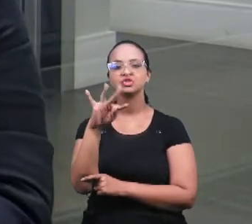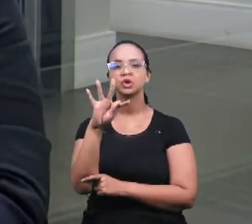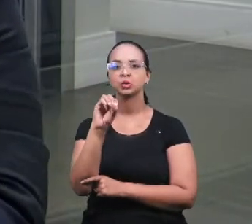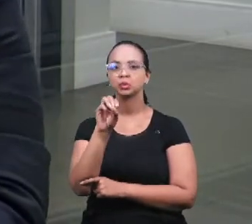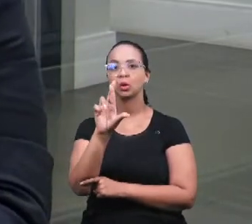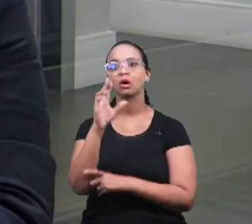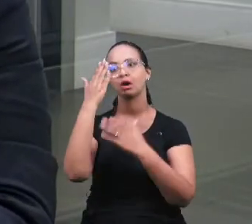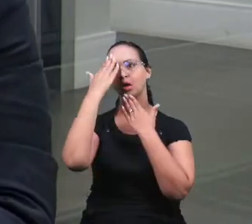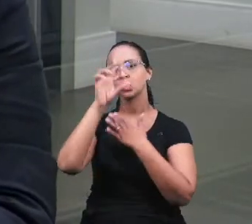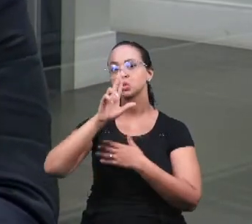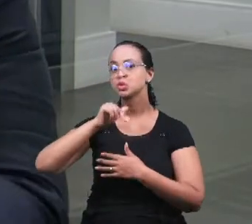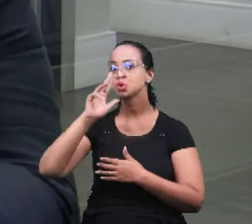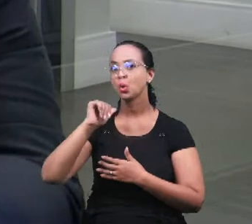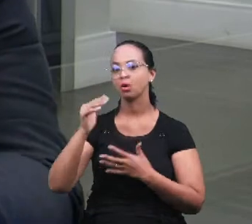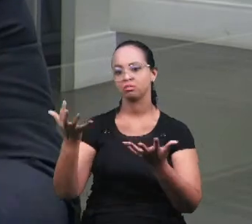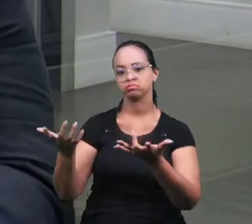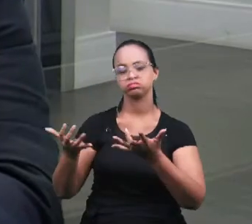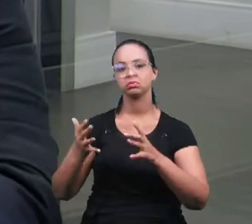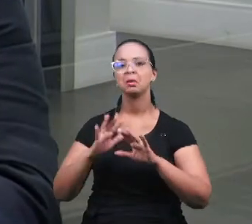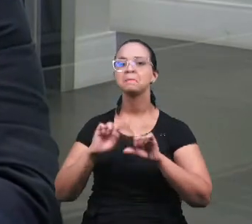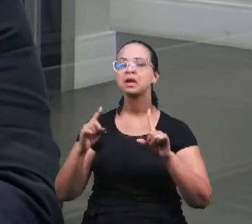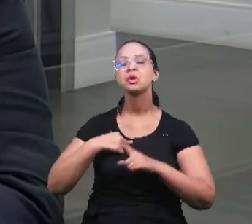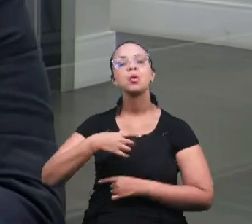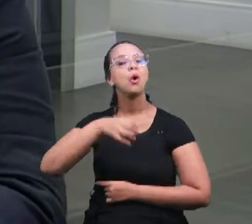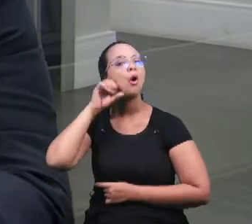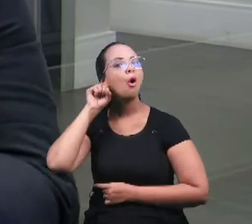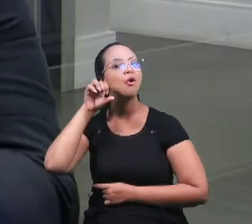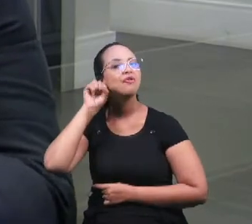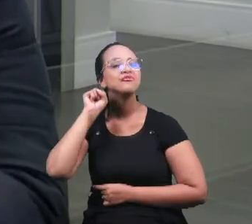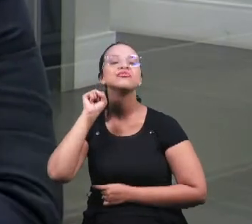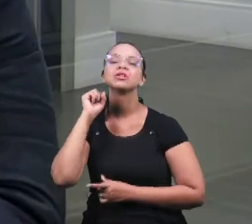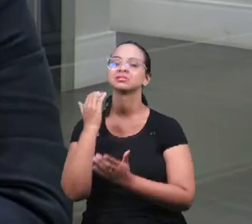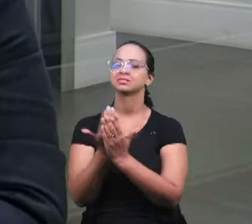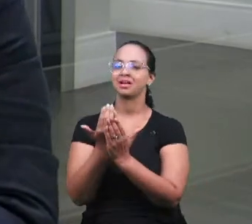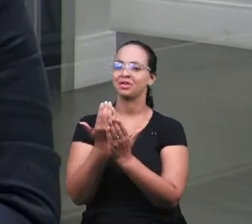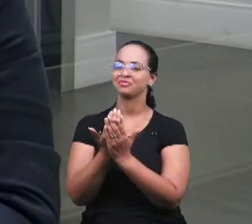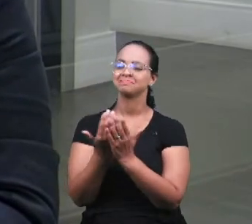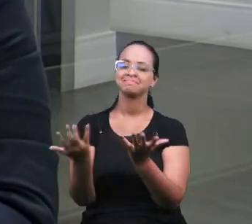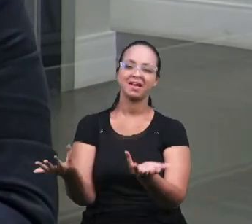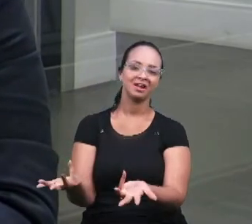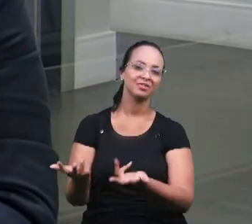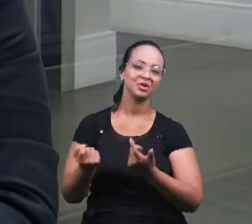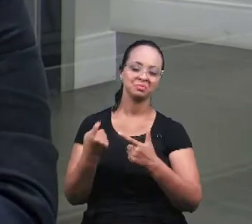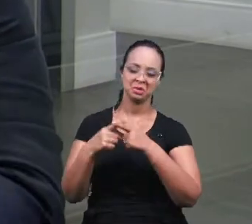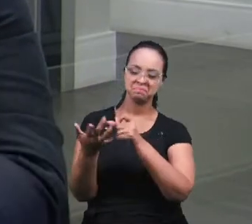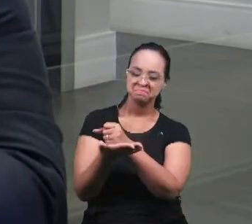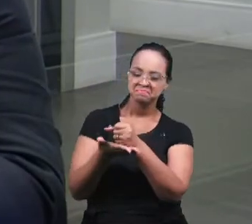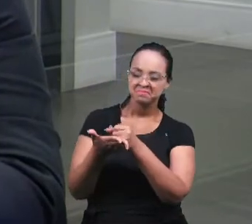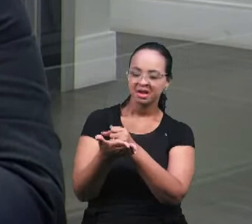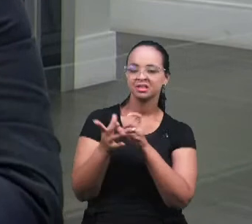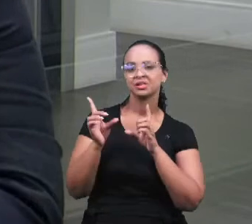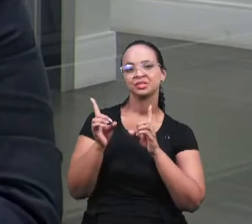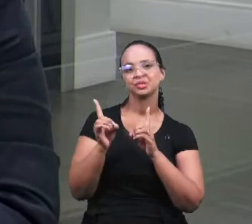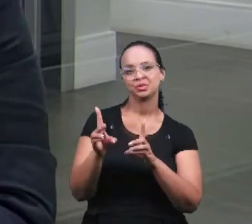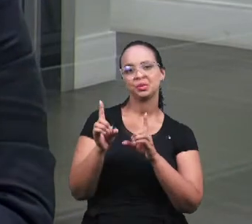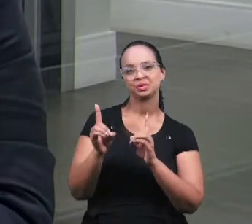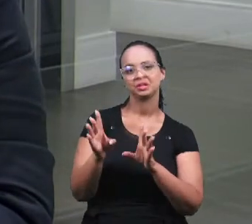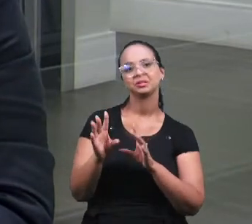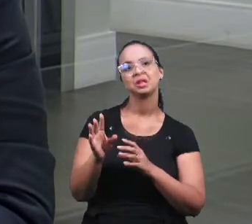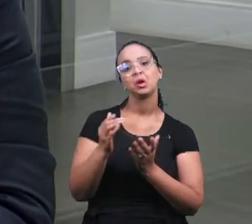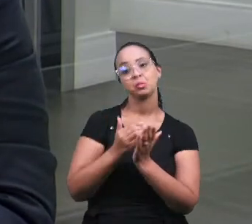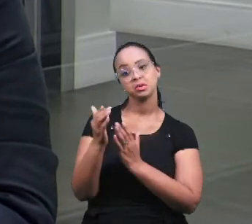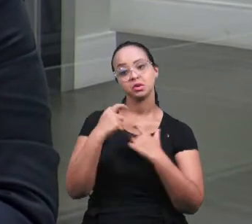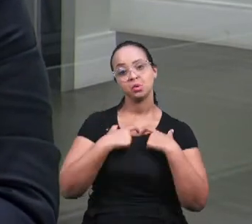e sempre ali ouvindo as aulas. Então isso me deu uma formação doutrinária muito, muito sólida. Comecei a ser obreiro ainda em 96,